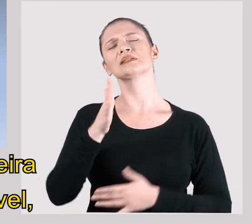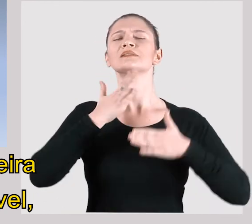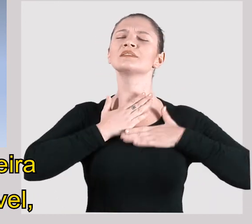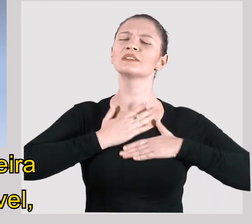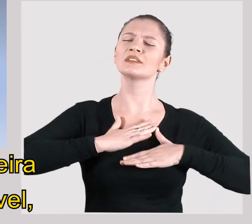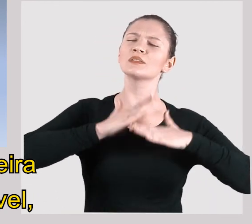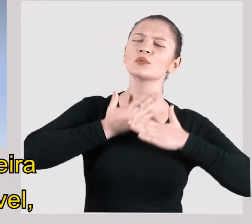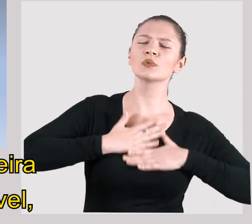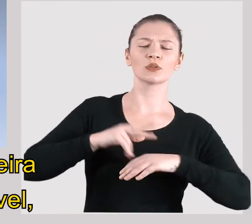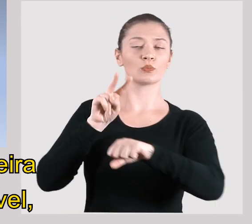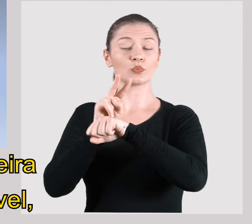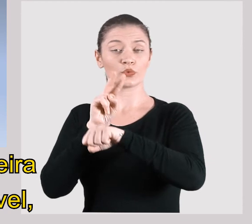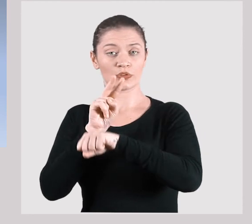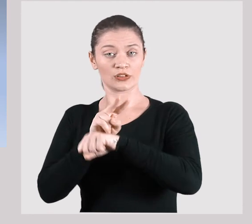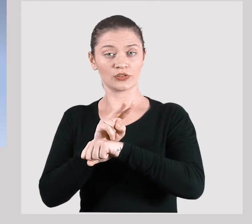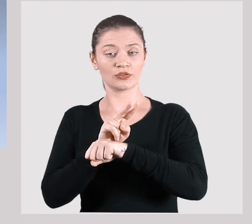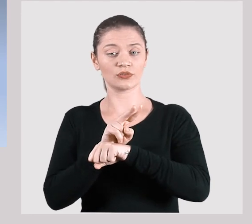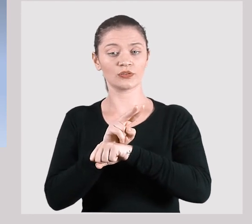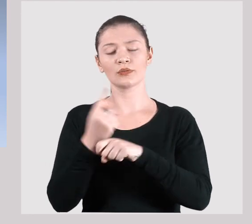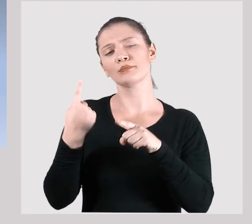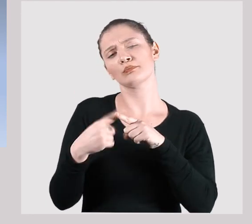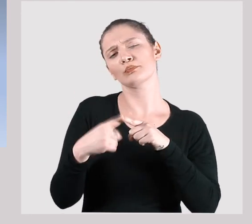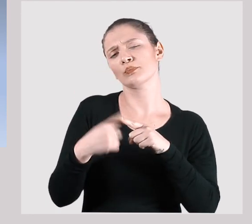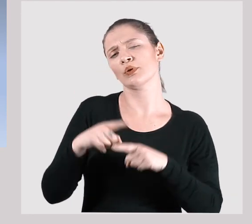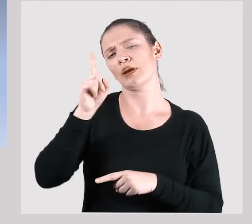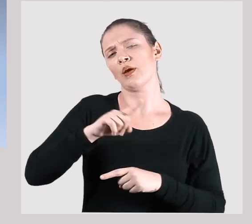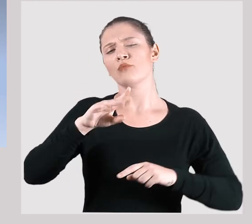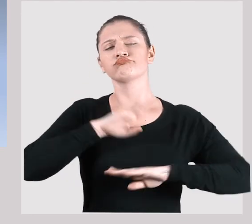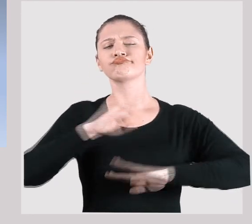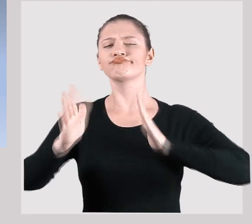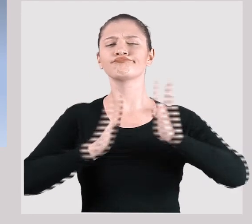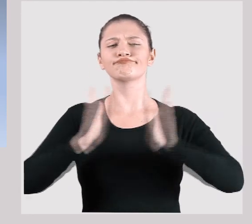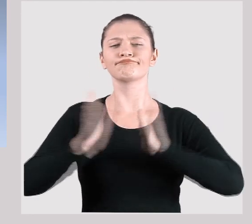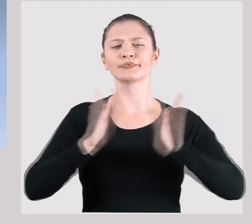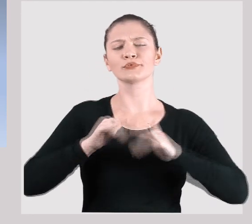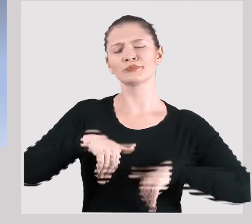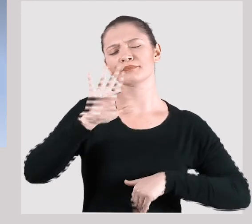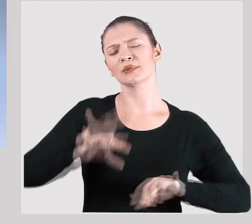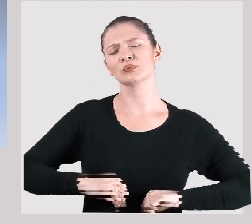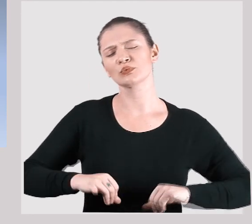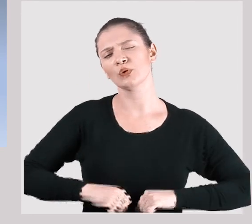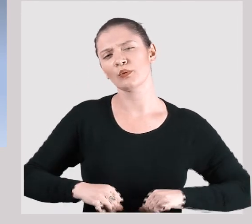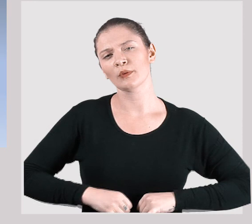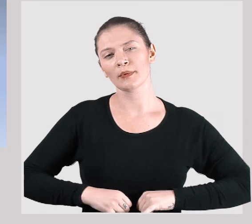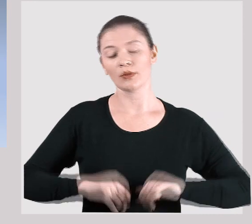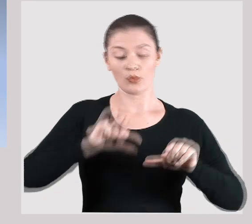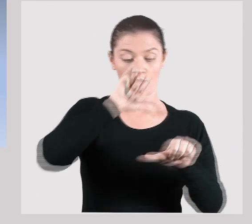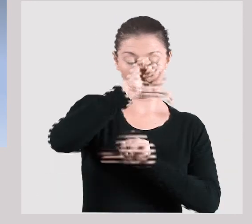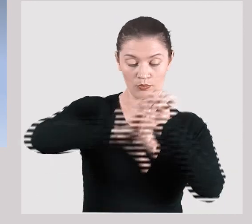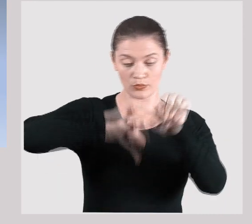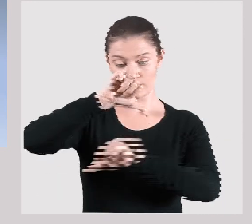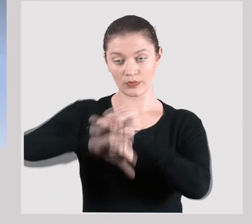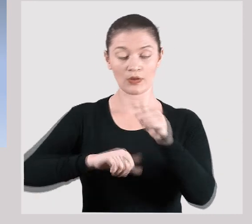tranquila ou protegida possível, porque isso assim é um dos períodos mais vulneráveis, né, que é a transição de criança para